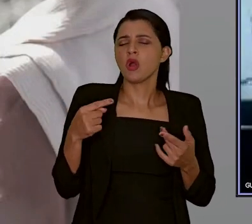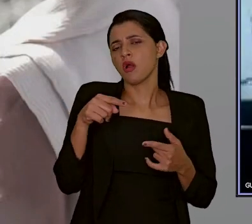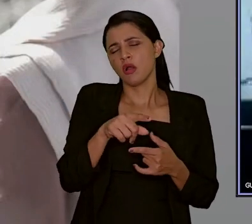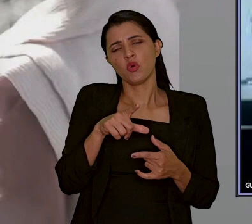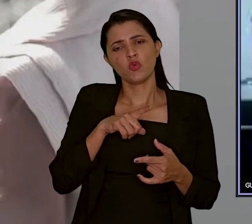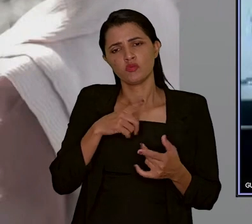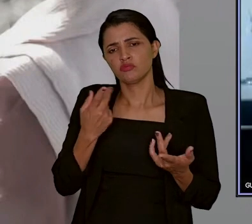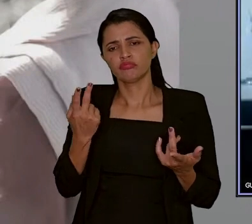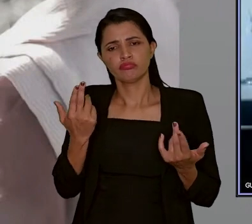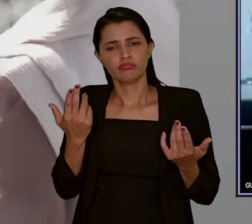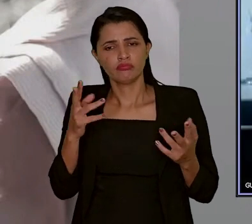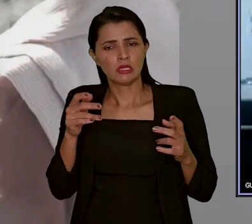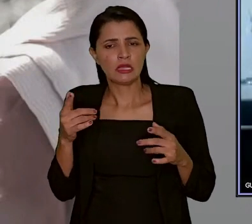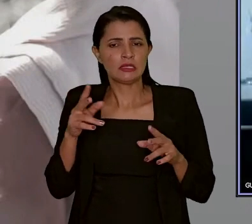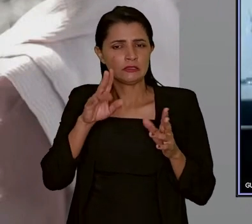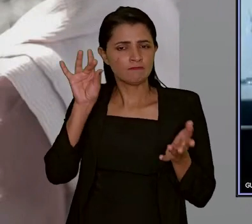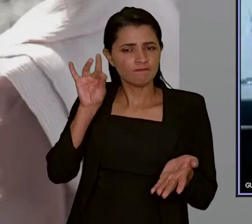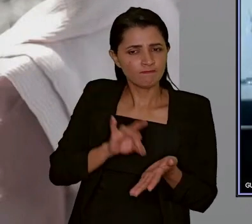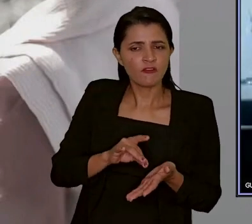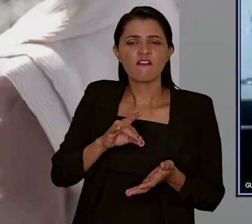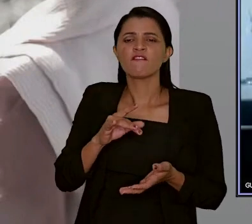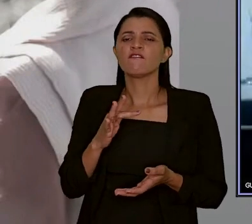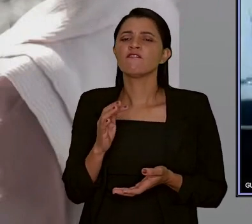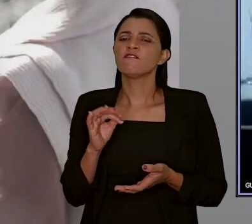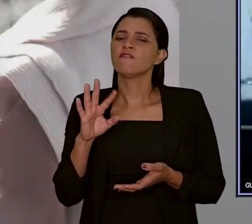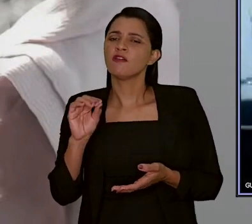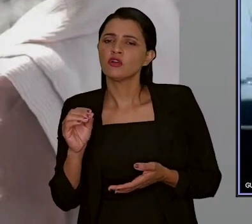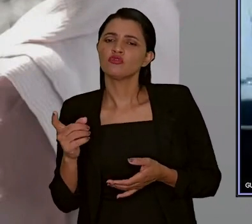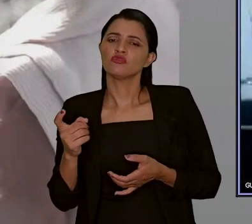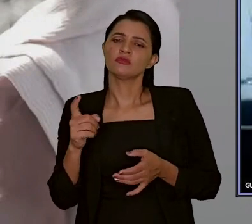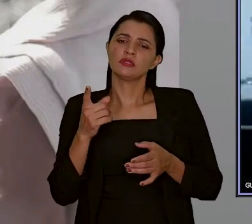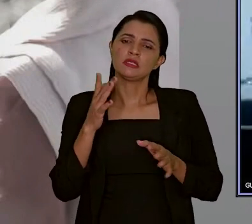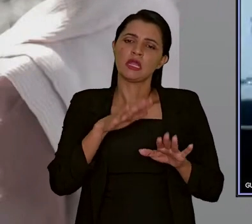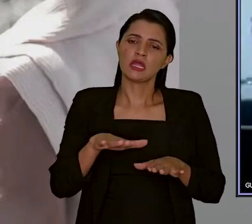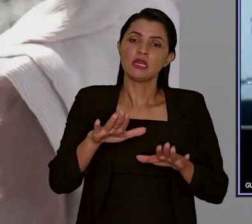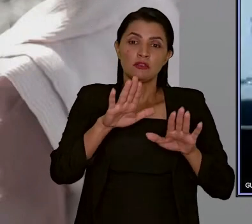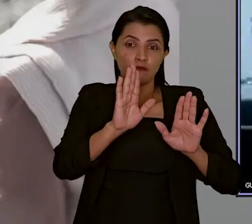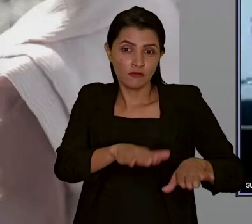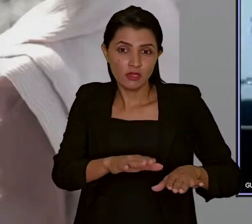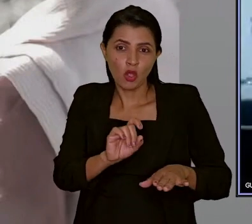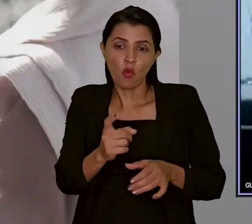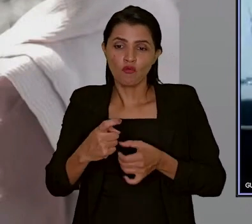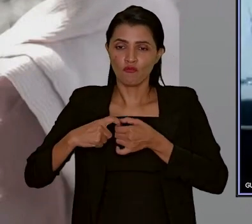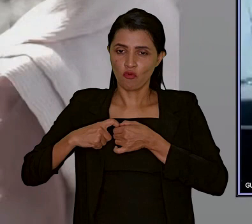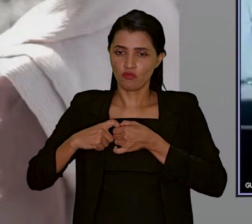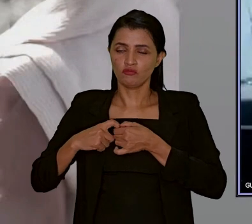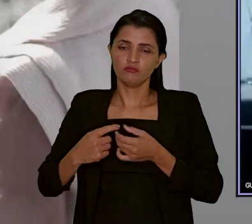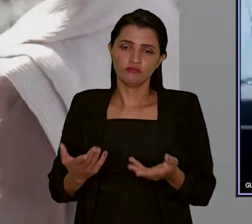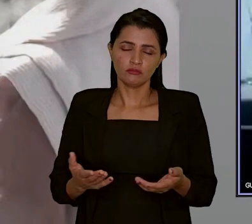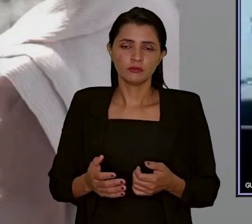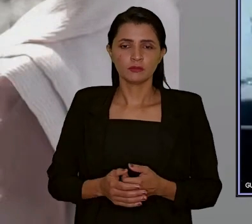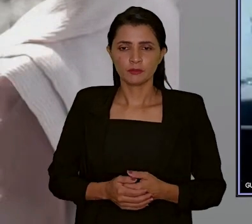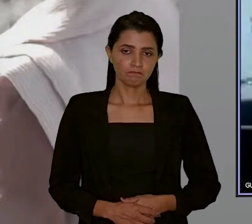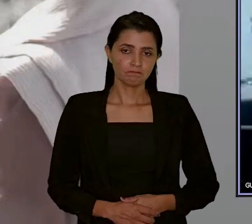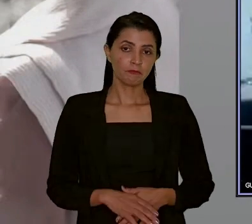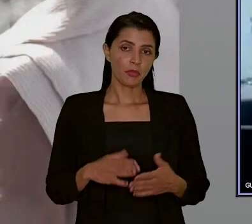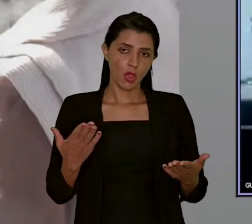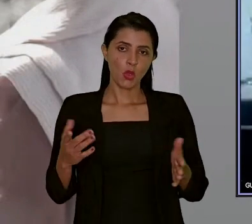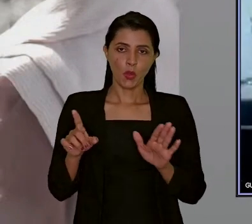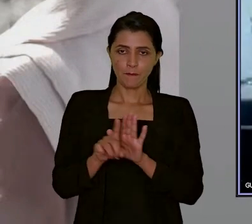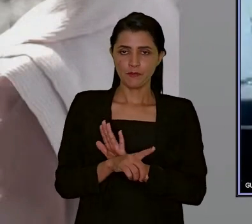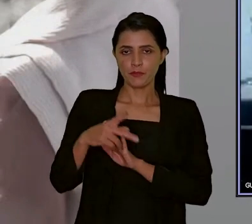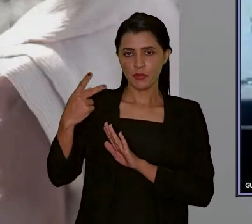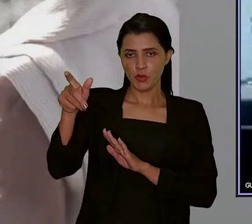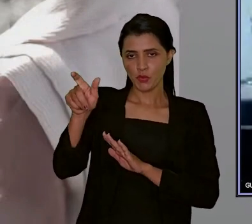esse fato sobre a restituição ou não da criança ao estado da residência habitual. Com relação ao questionamento do doutor